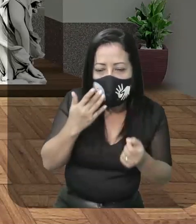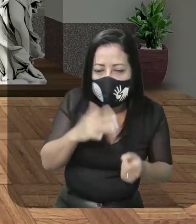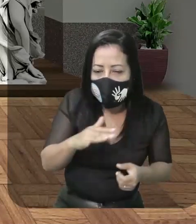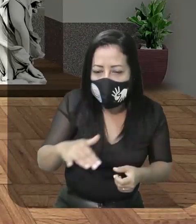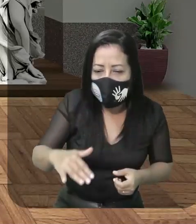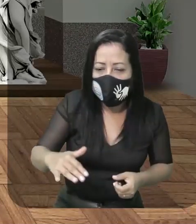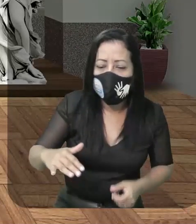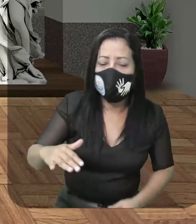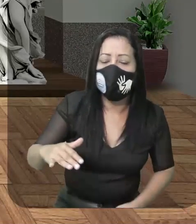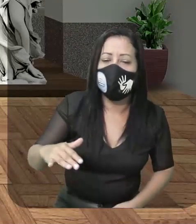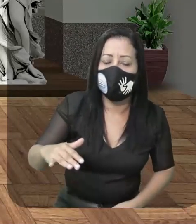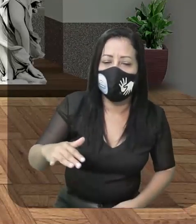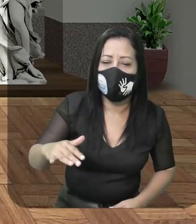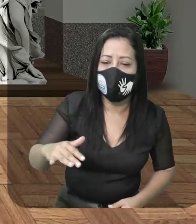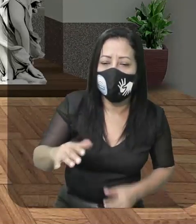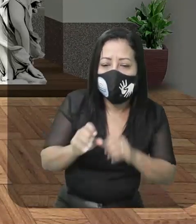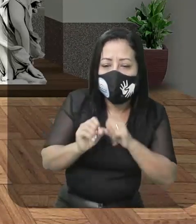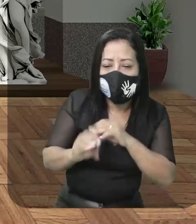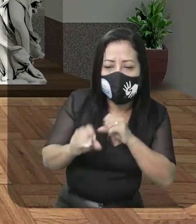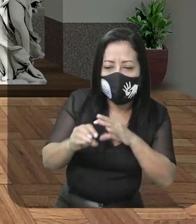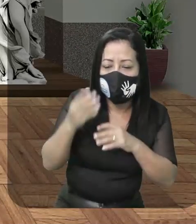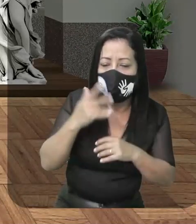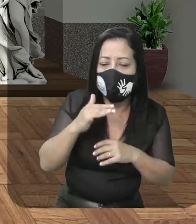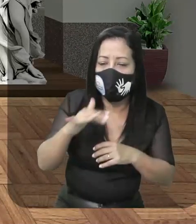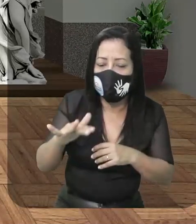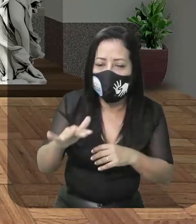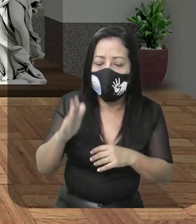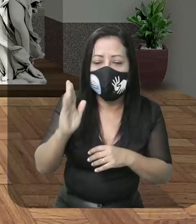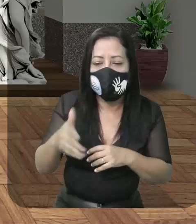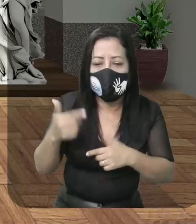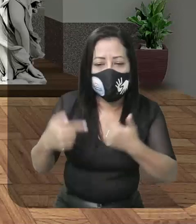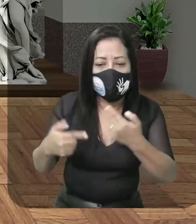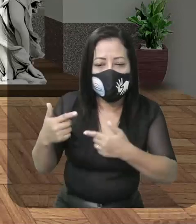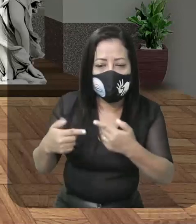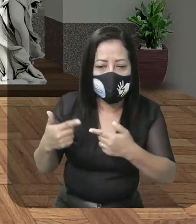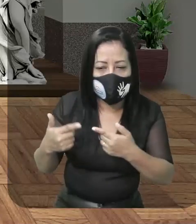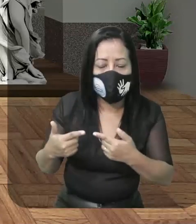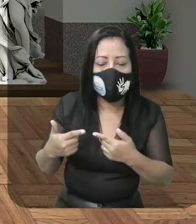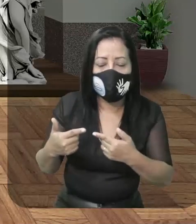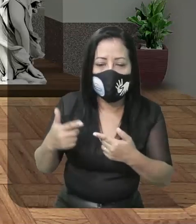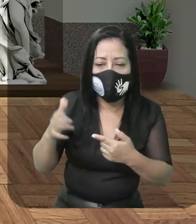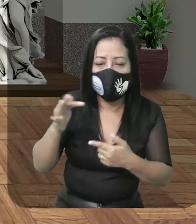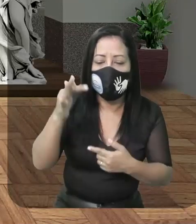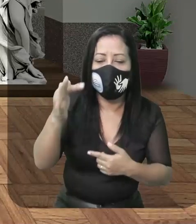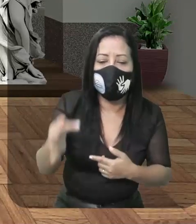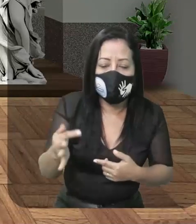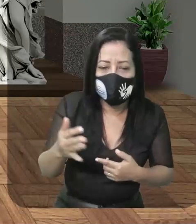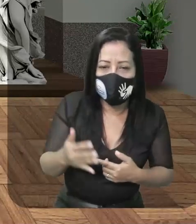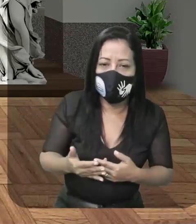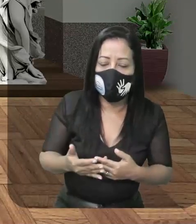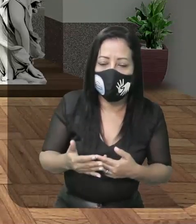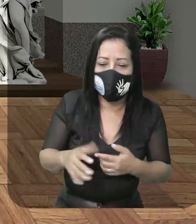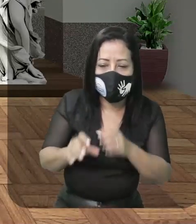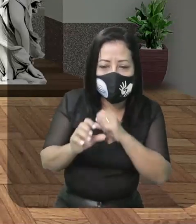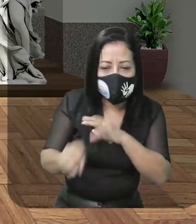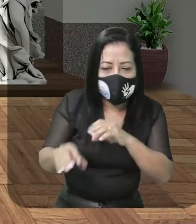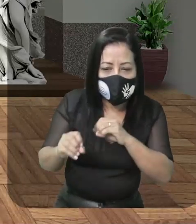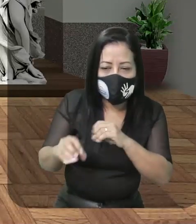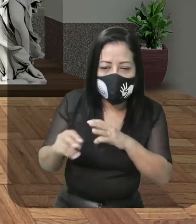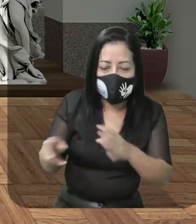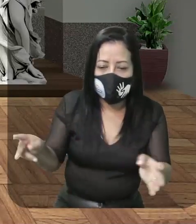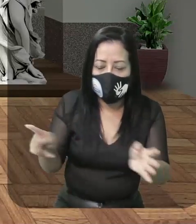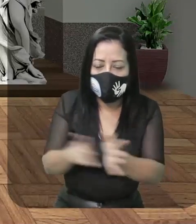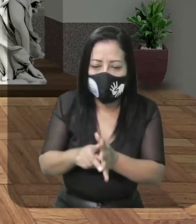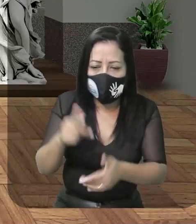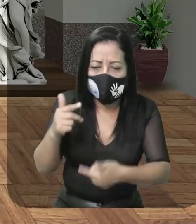As crianças elas já eram trabalhado o seu físico, o seu ensinamento, a forma de se ensinar, a forma